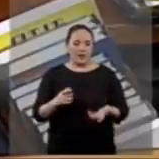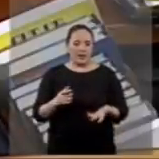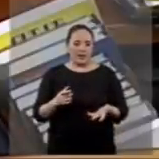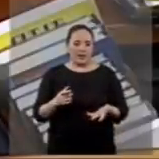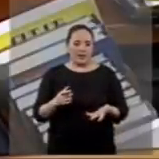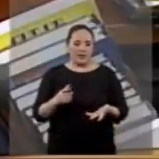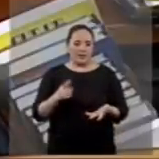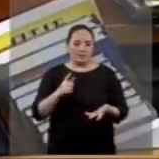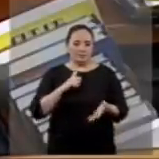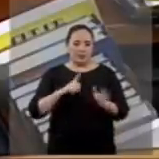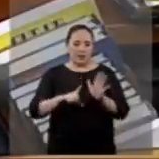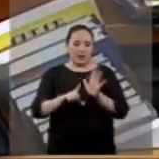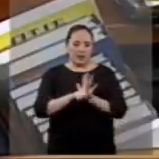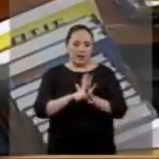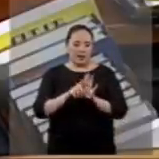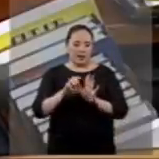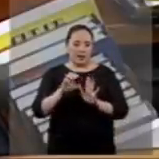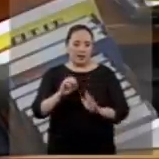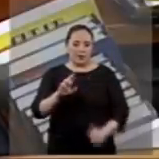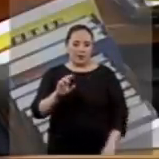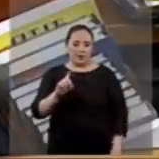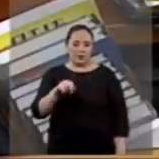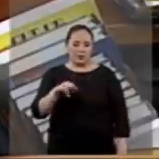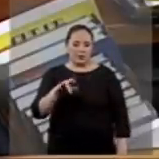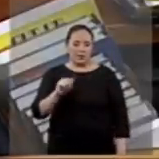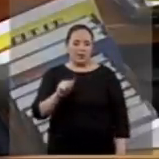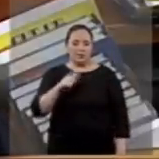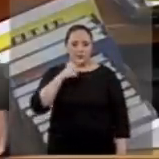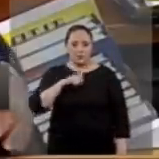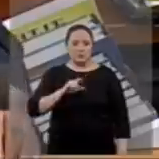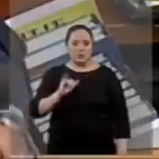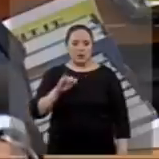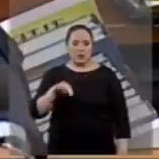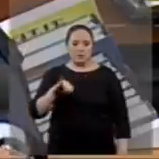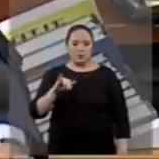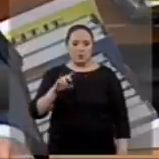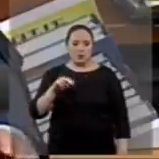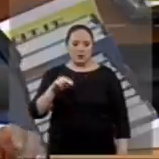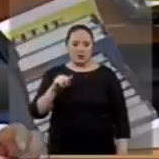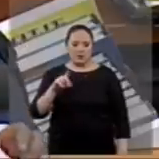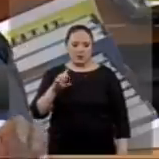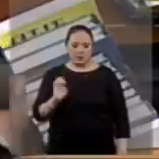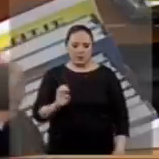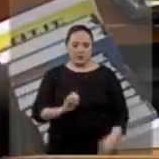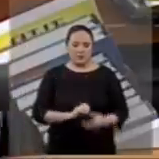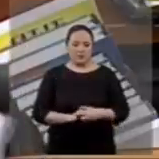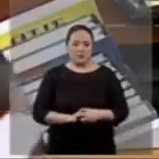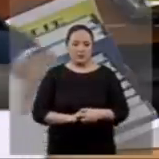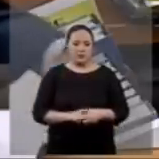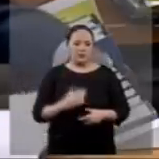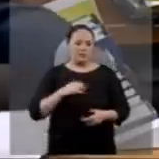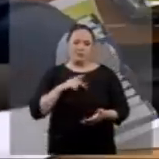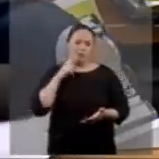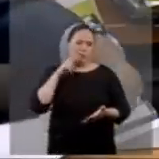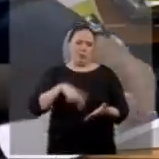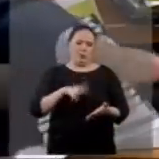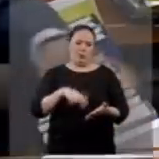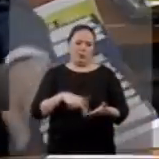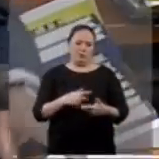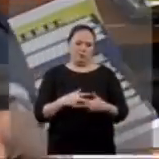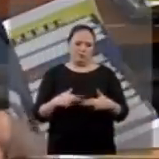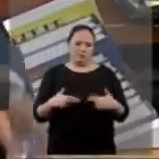lei ordinária para o gozo da imunidade. Reitero o que veiculei na oportunidade, não vou ler